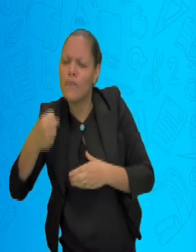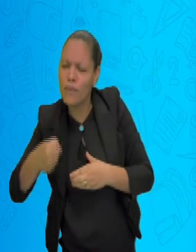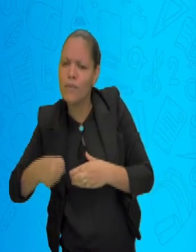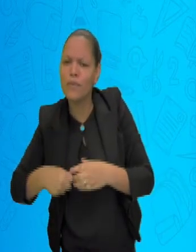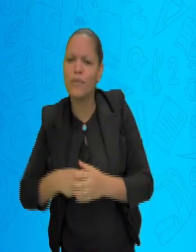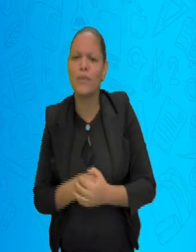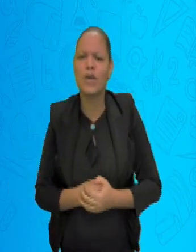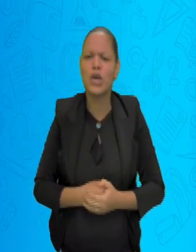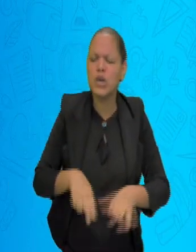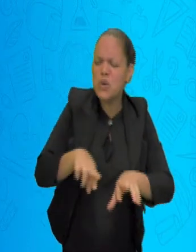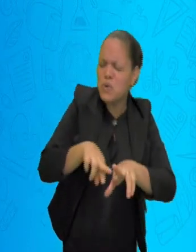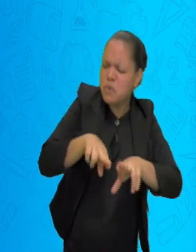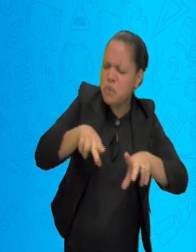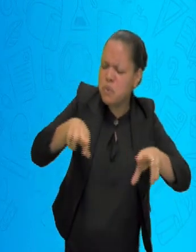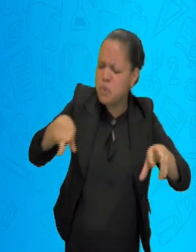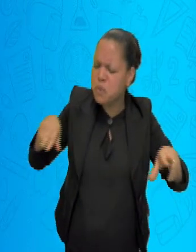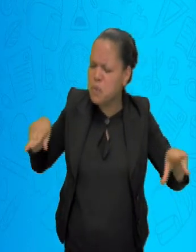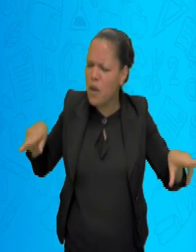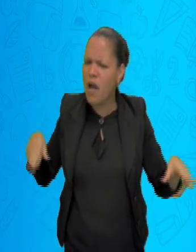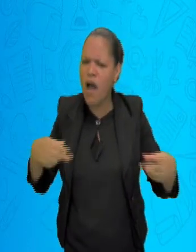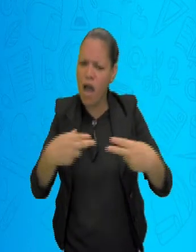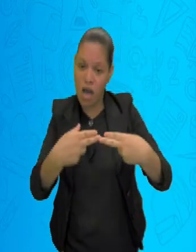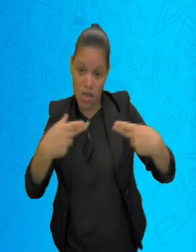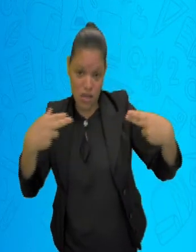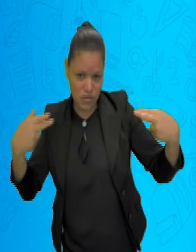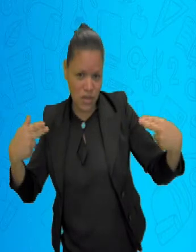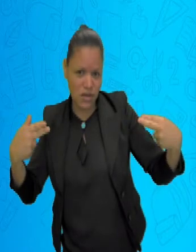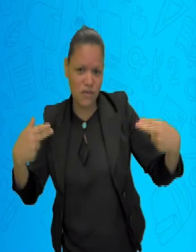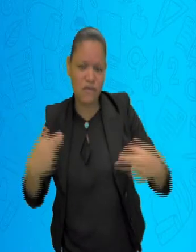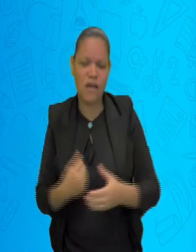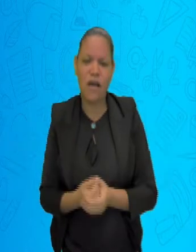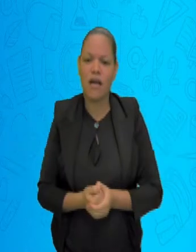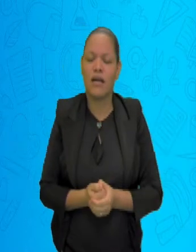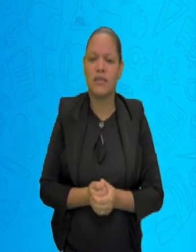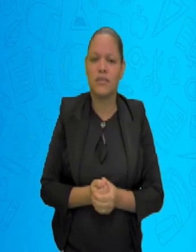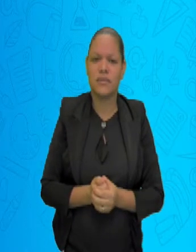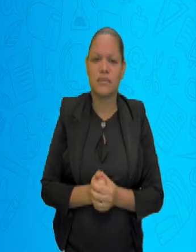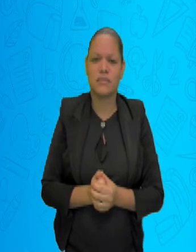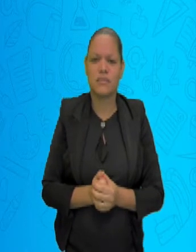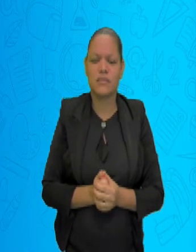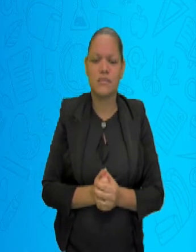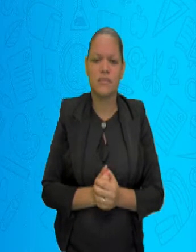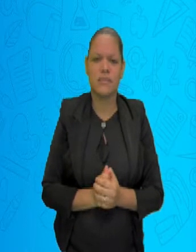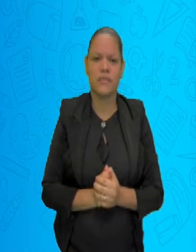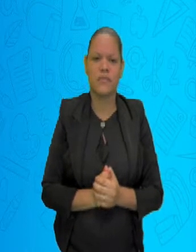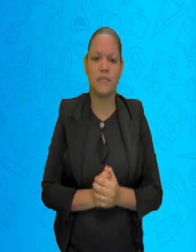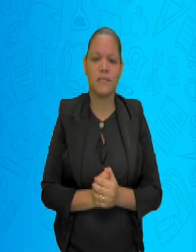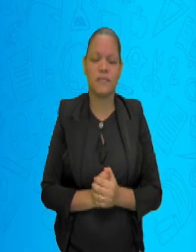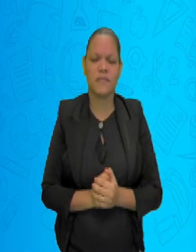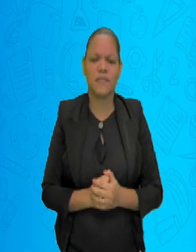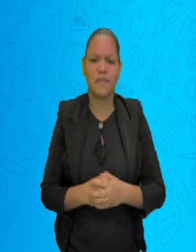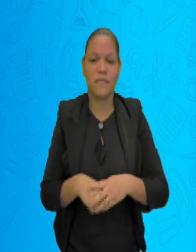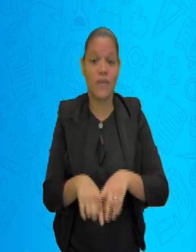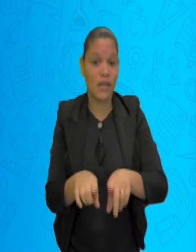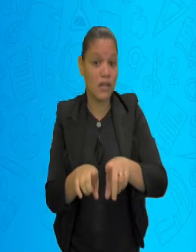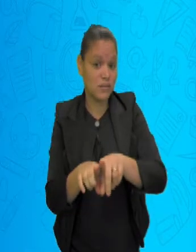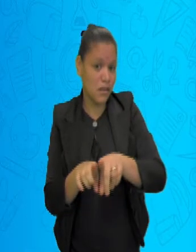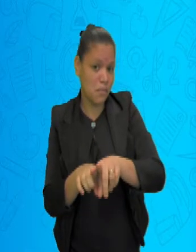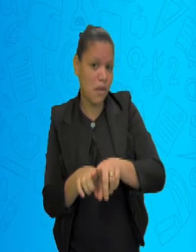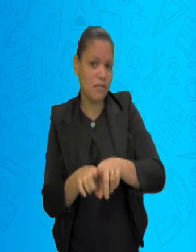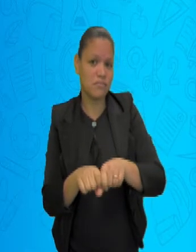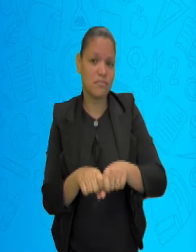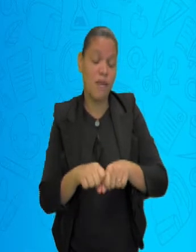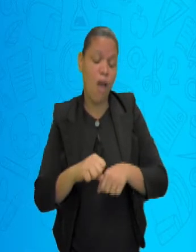vemos aqui no processo de industrialização desses produtos de laticínios. E nós também temos indústrias